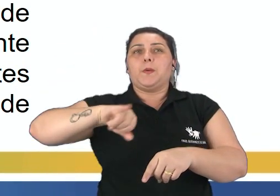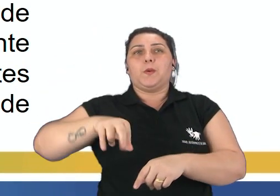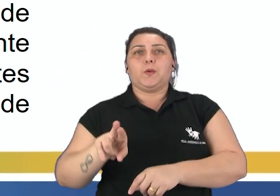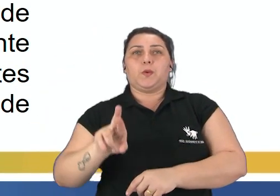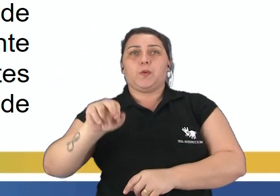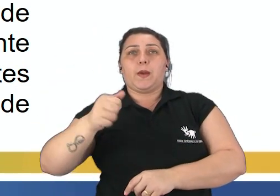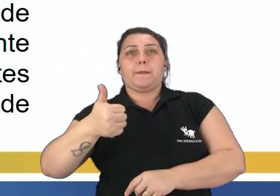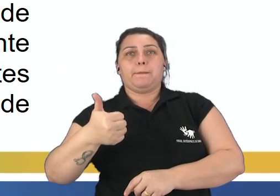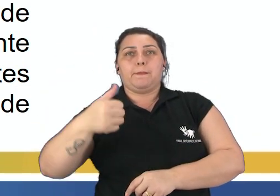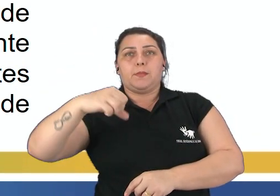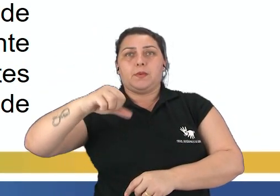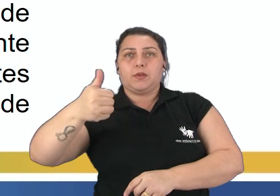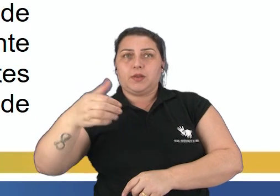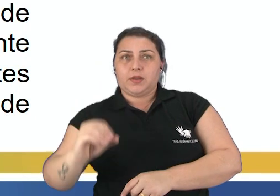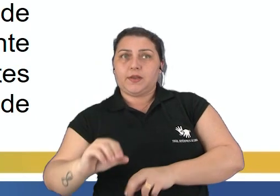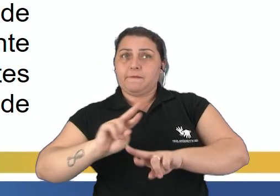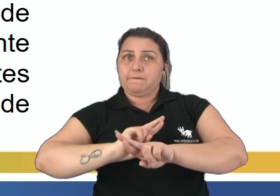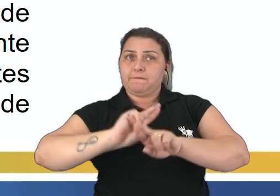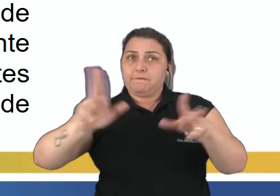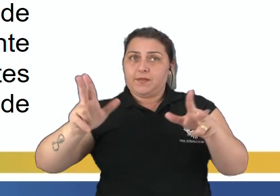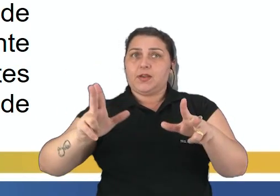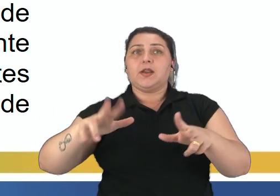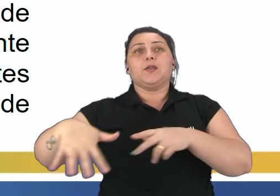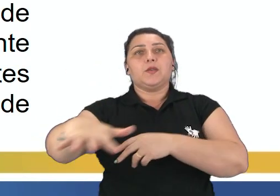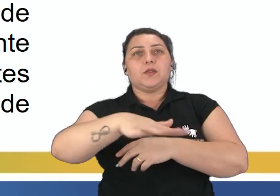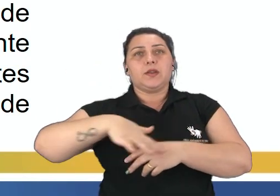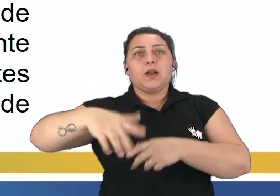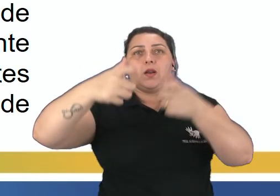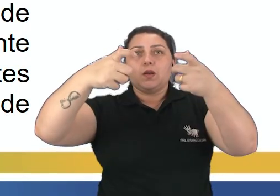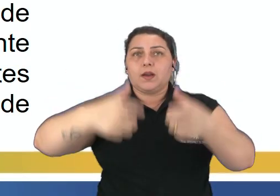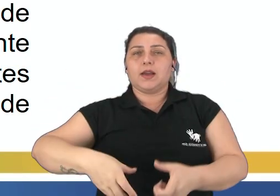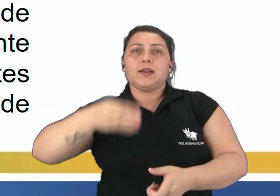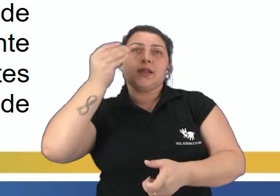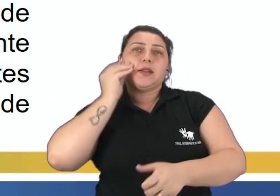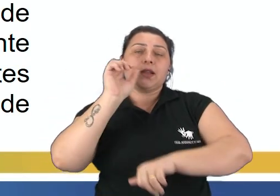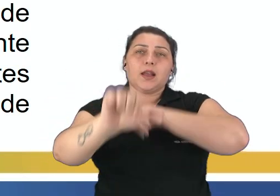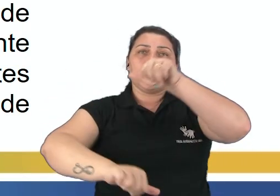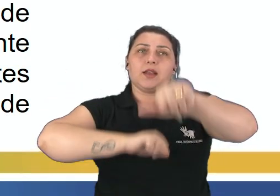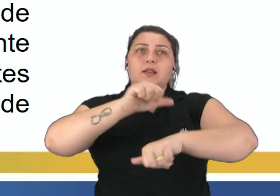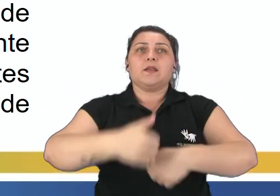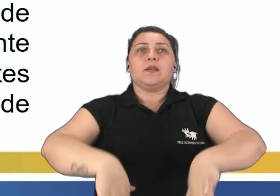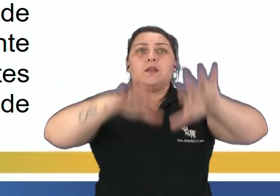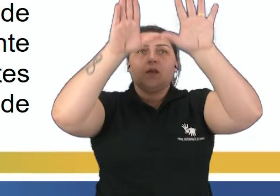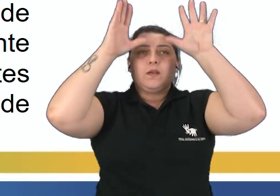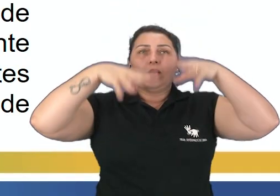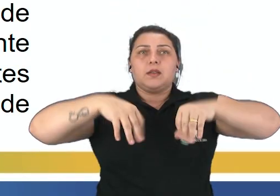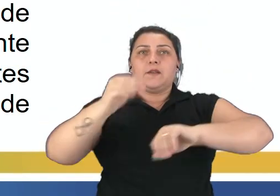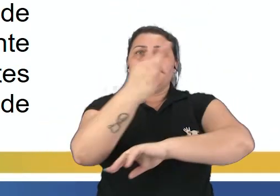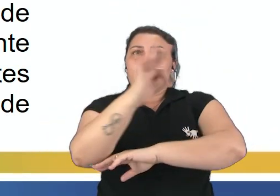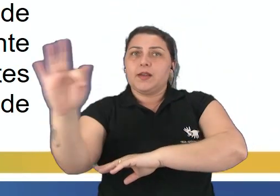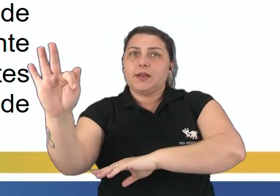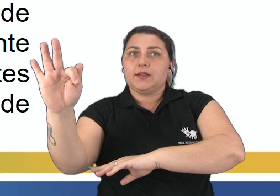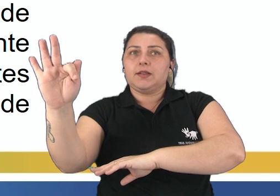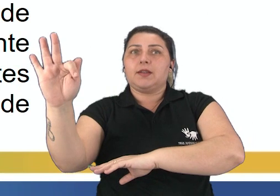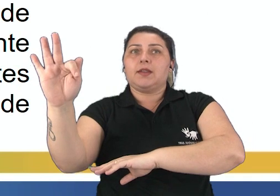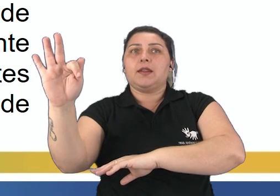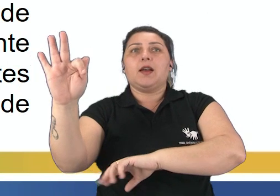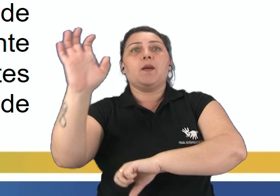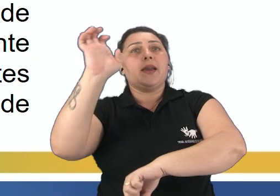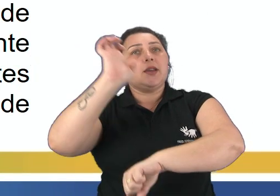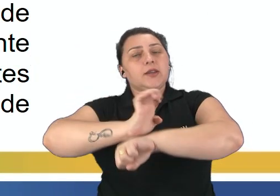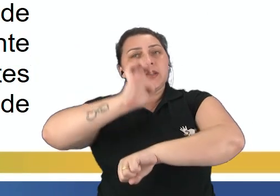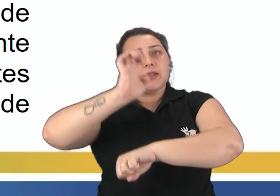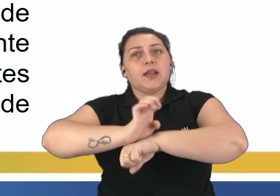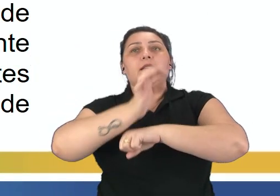quando, em 1910, diferentes segmentos sociais locais tentaram transformar o Acre de